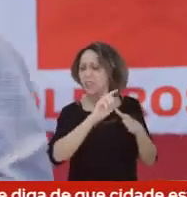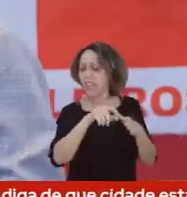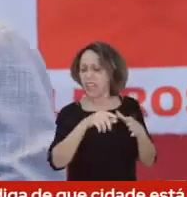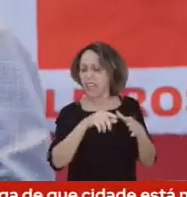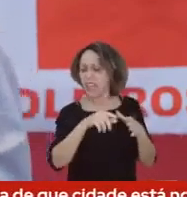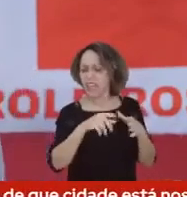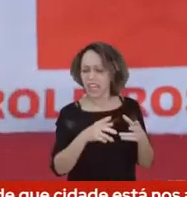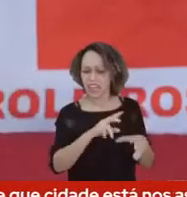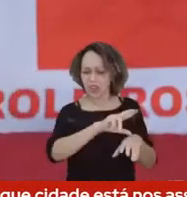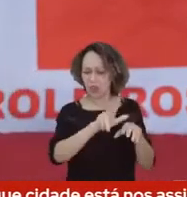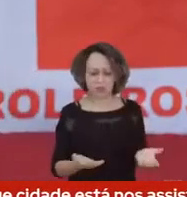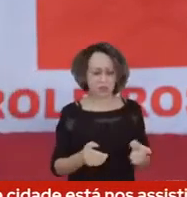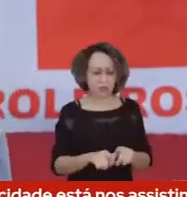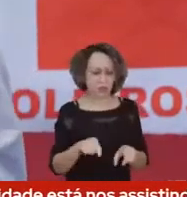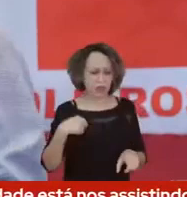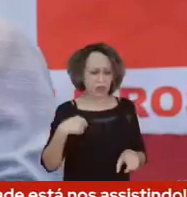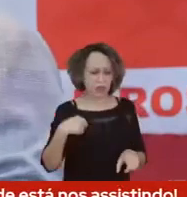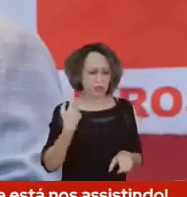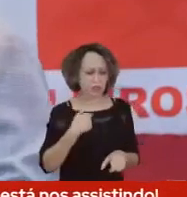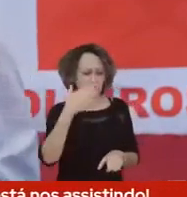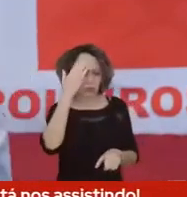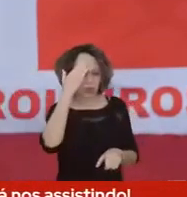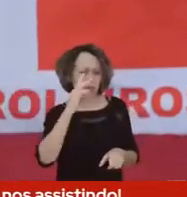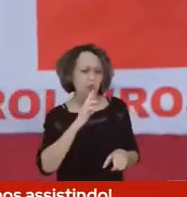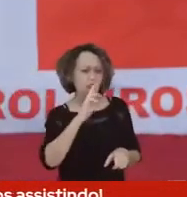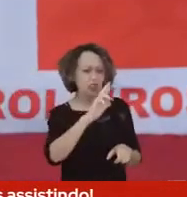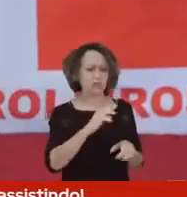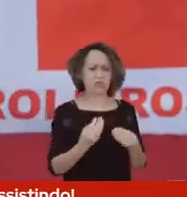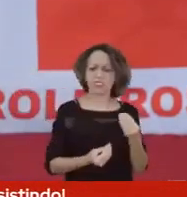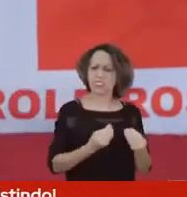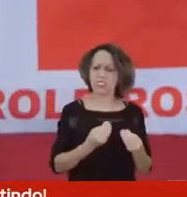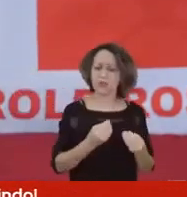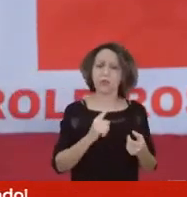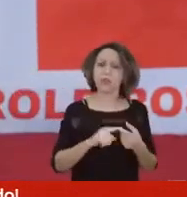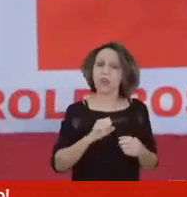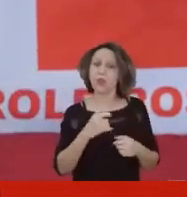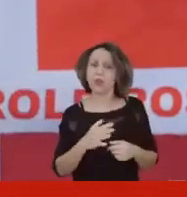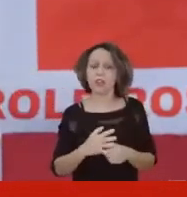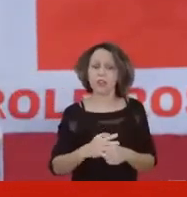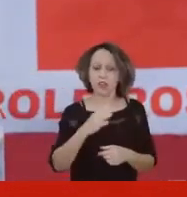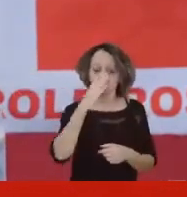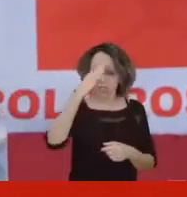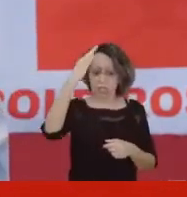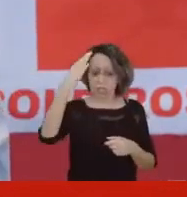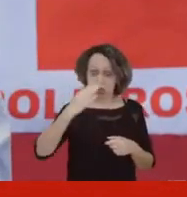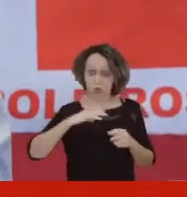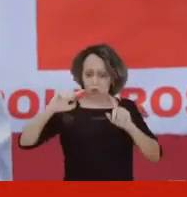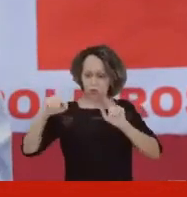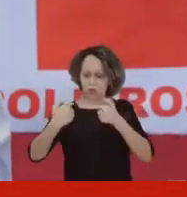quando a acusação é contra nós, a tendência natural é a gente não saber o que fazer.